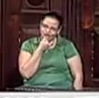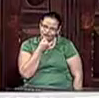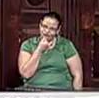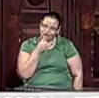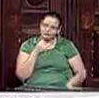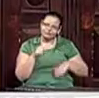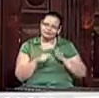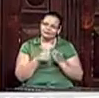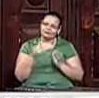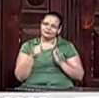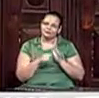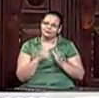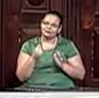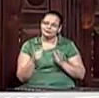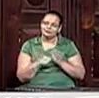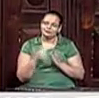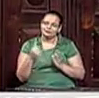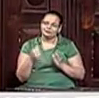Primeiro,